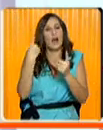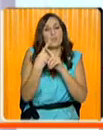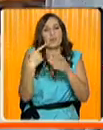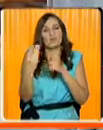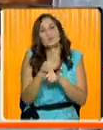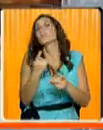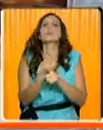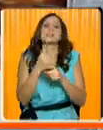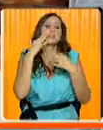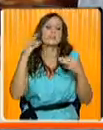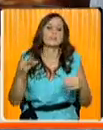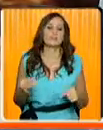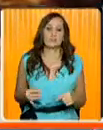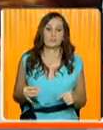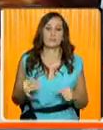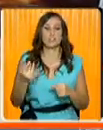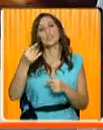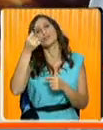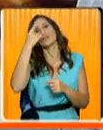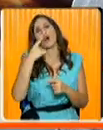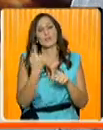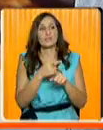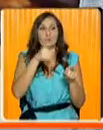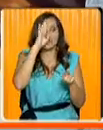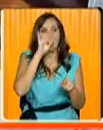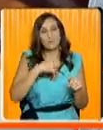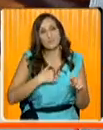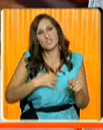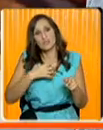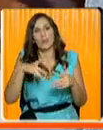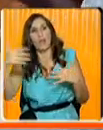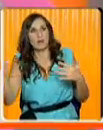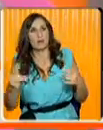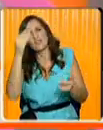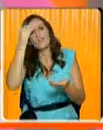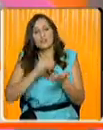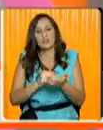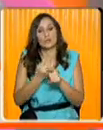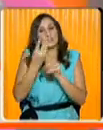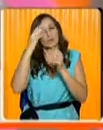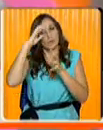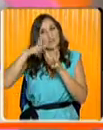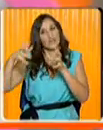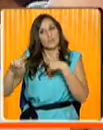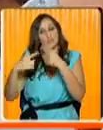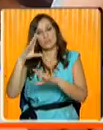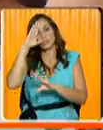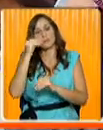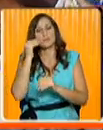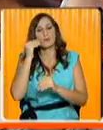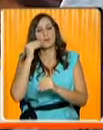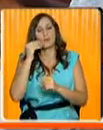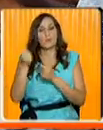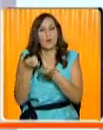por exemplo, uma coisa muito simples, uma historinha, não, sabes que o que eu sinto é, não sei, mesmo que seja uma coisa inventa, mas não se ponham em coisas muito complicadas, pois não sabem como é que é